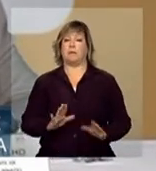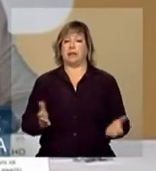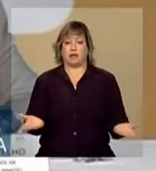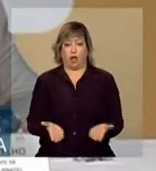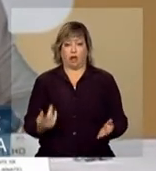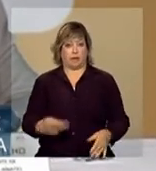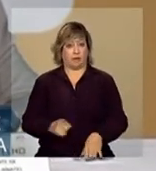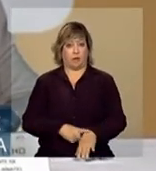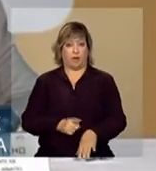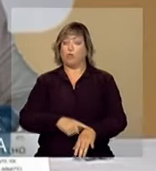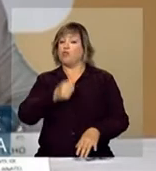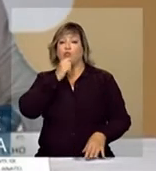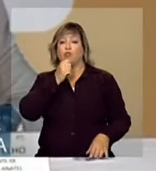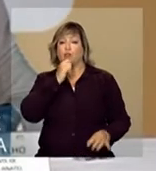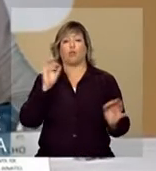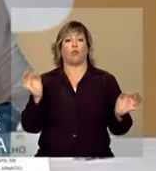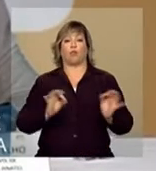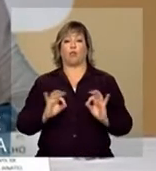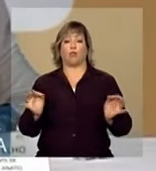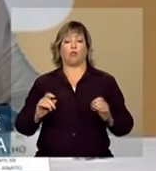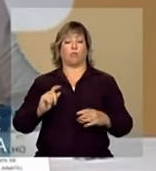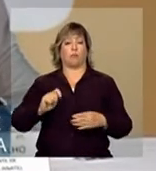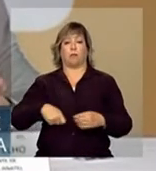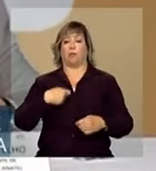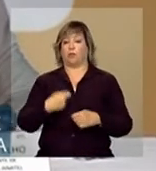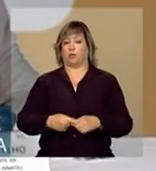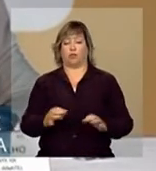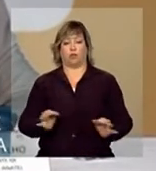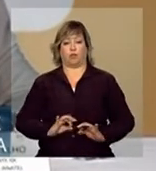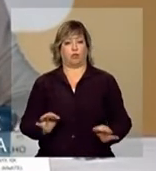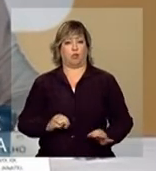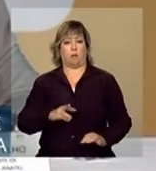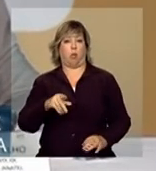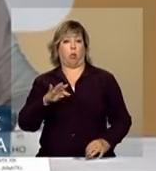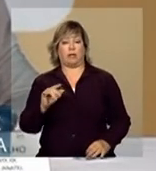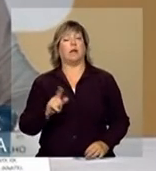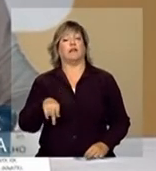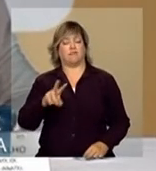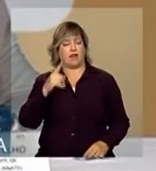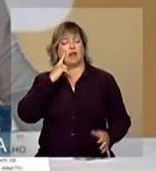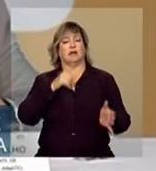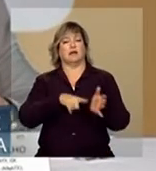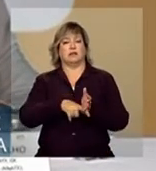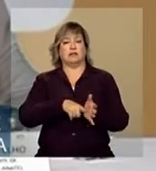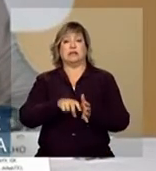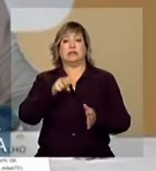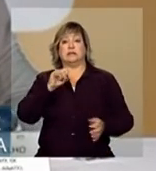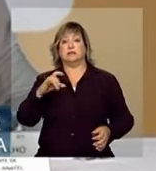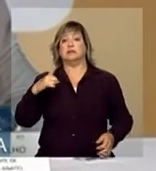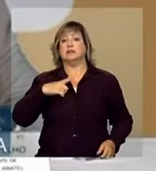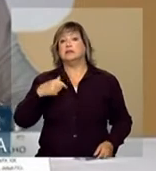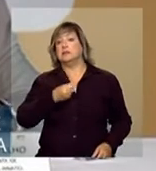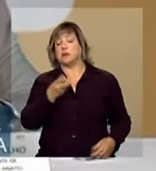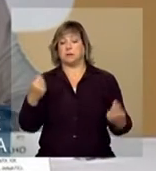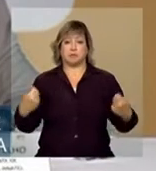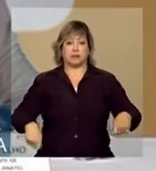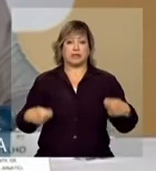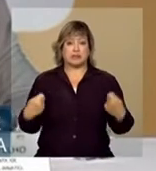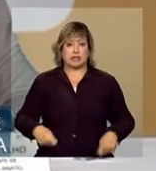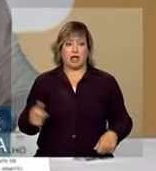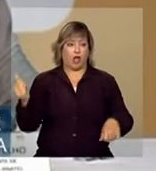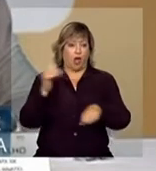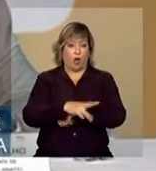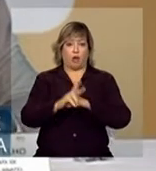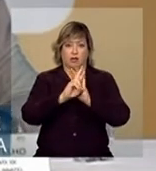teve nenhuma punição ainda, e isso vai ser apurado e verificado se há necessidade, há algum